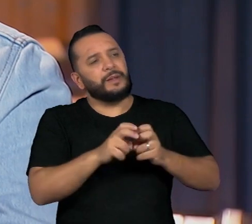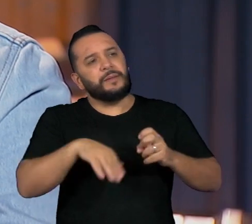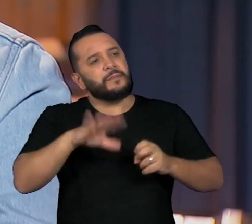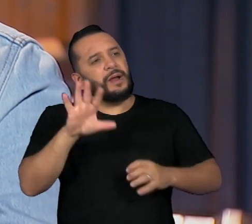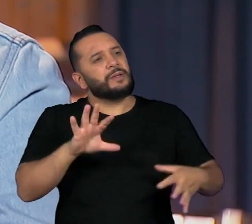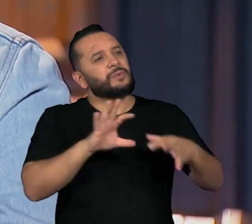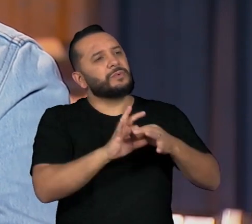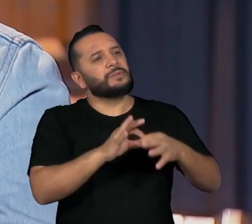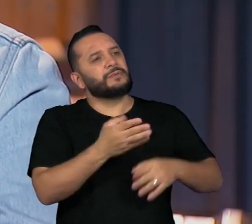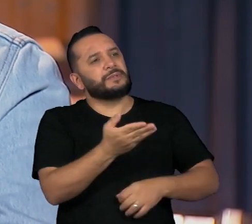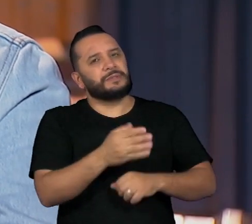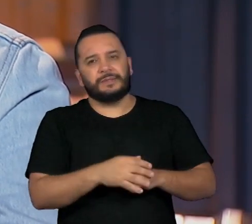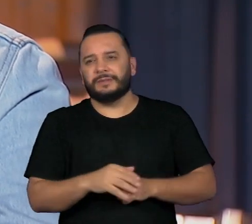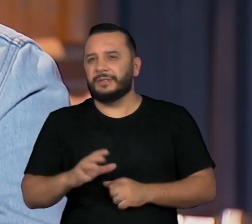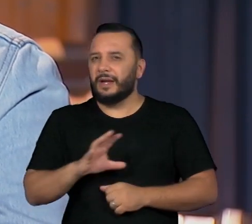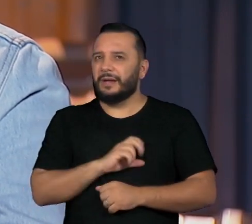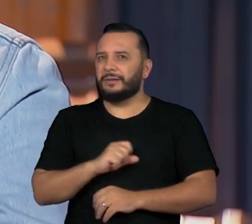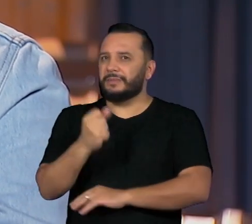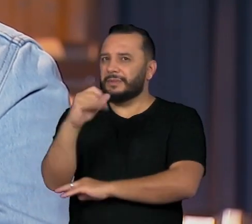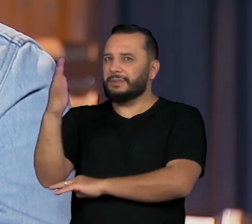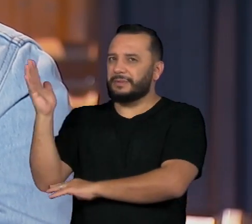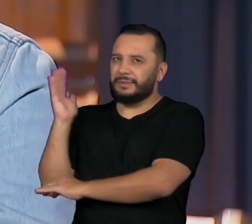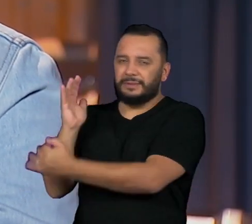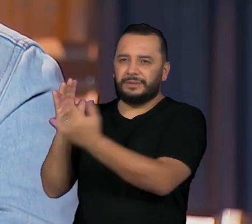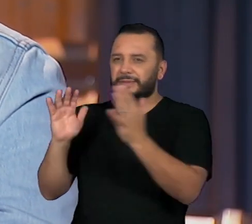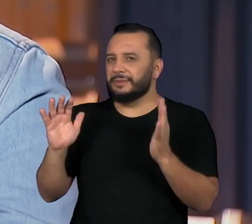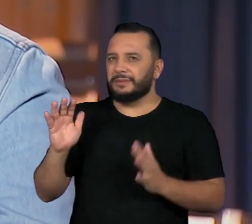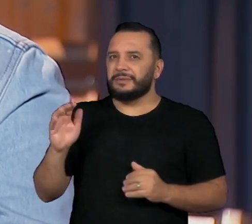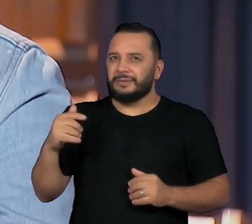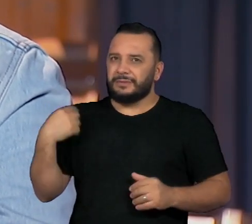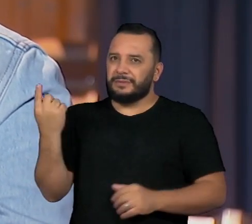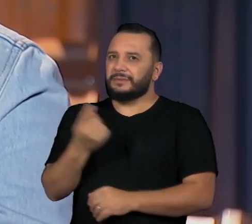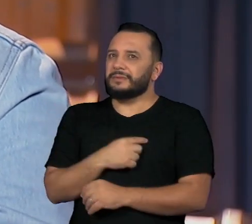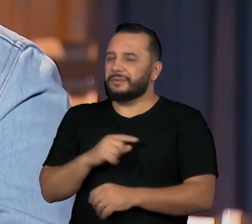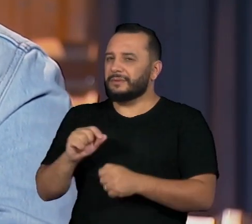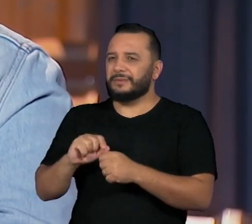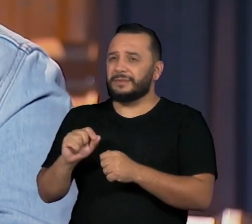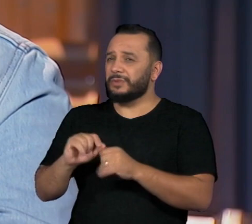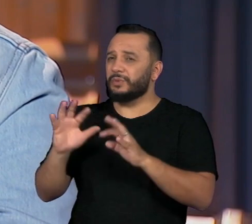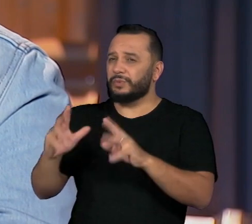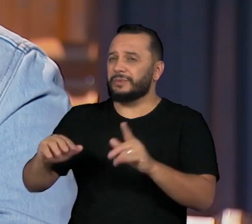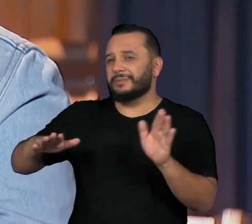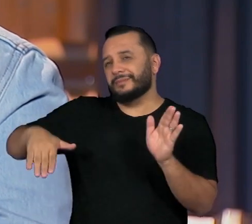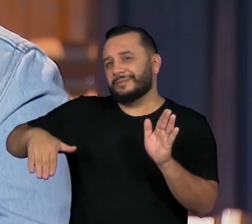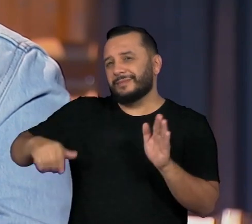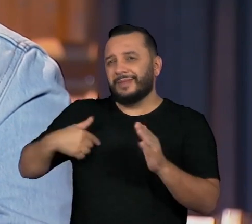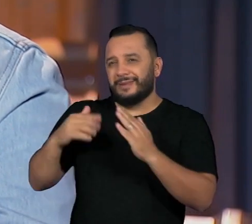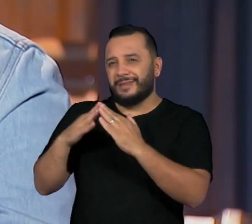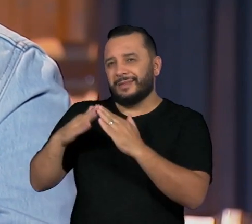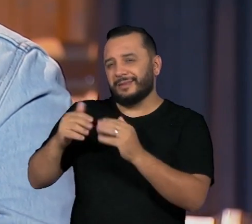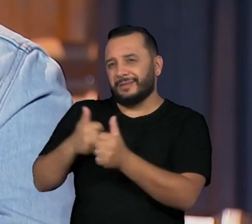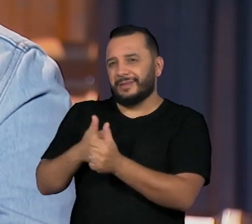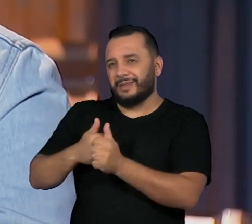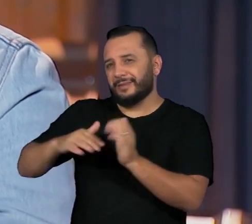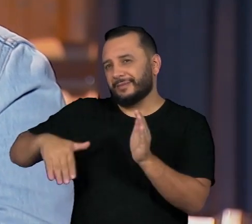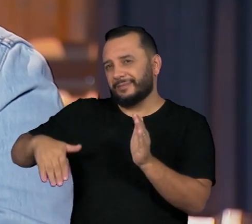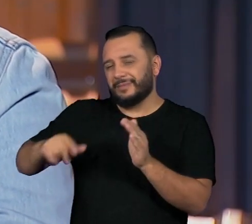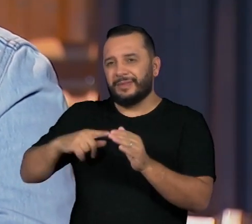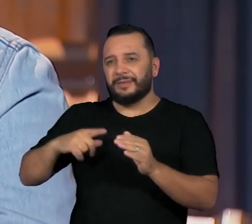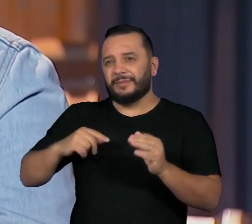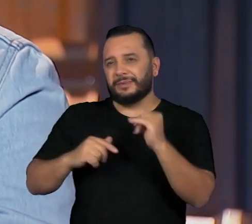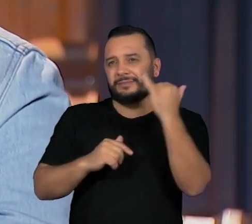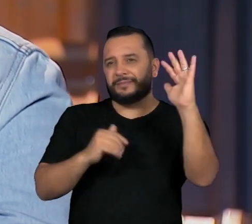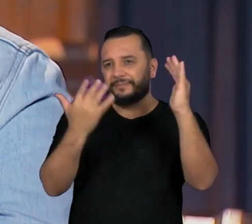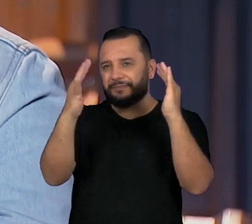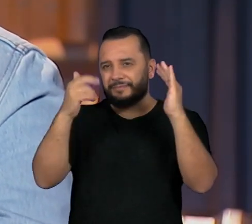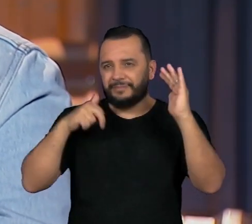A gente adora a natureza, a gente faz tudo que a gente pode fazer na natureza. Praia, a gente mora bem pertinho da praia, trilhas, acampar